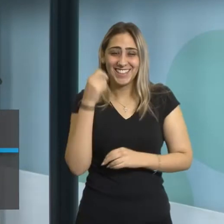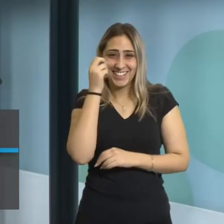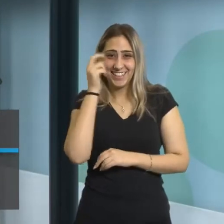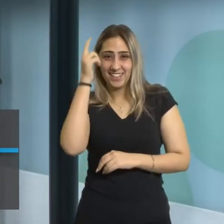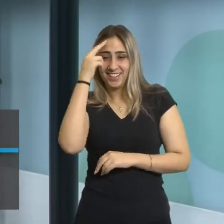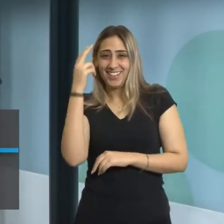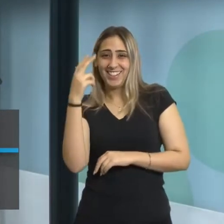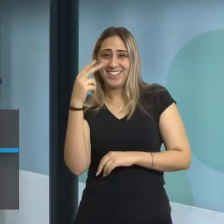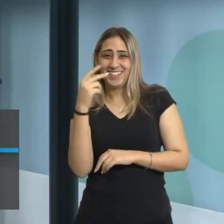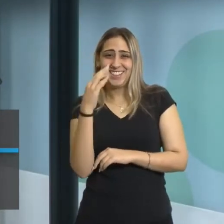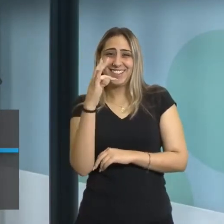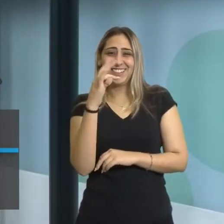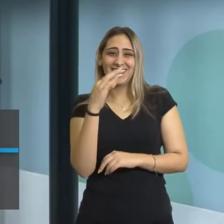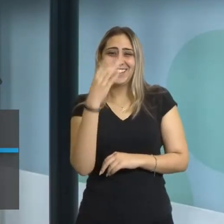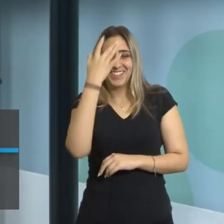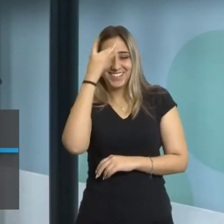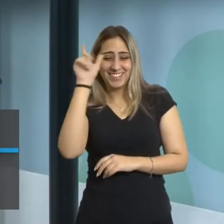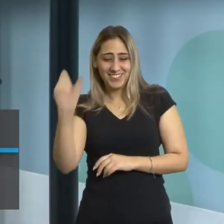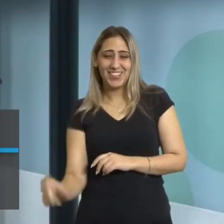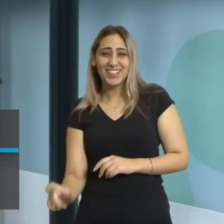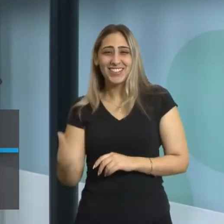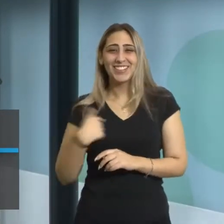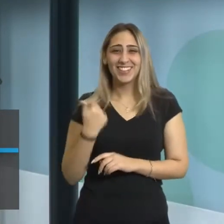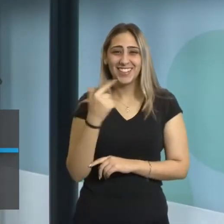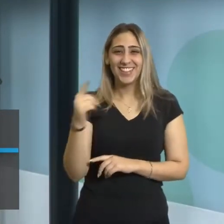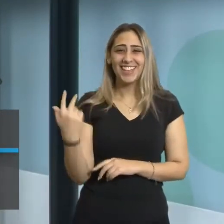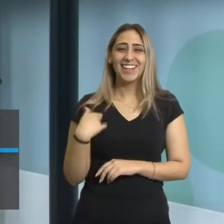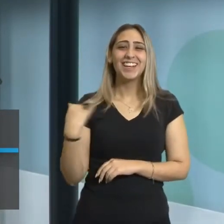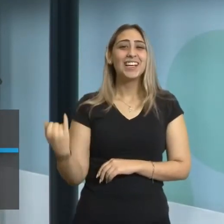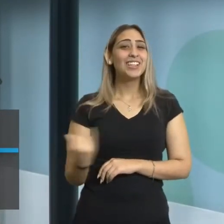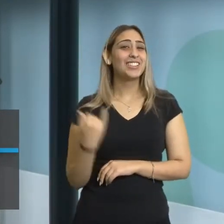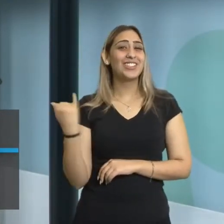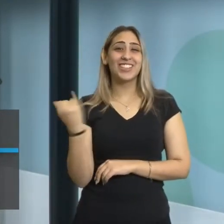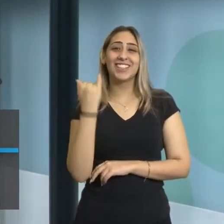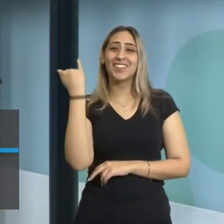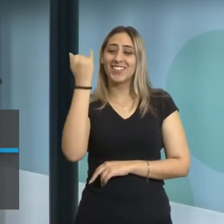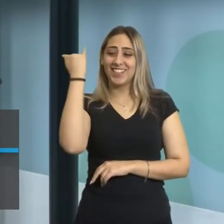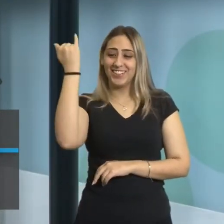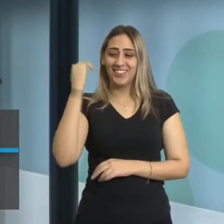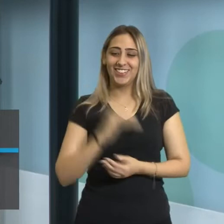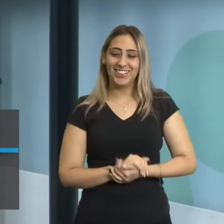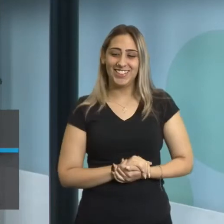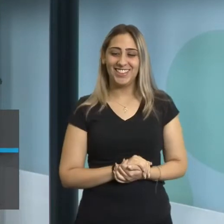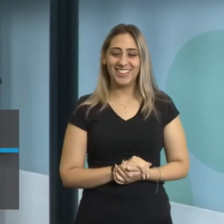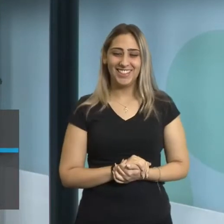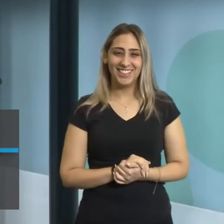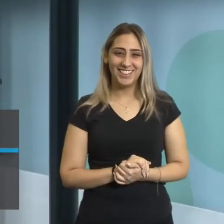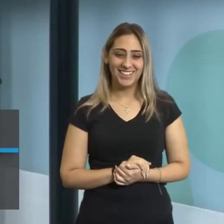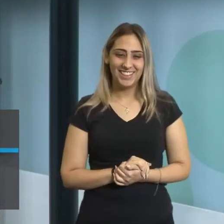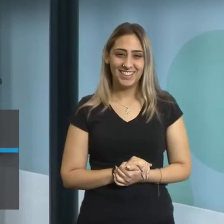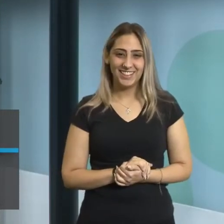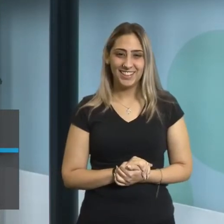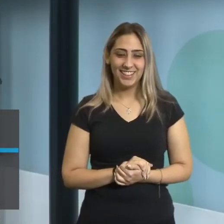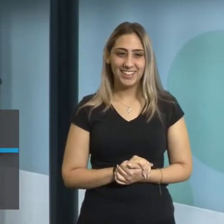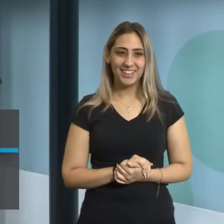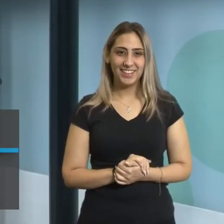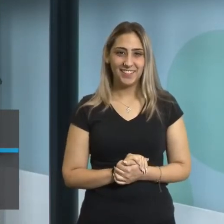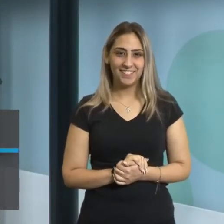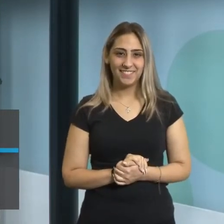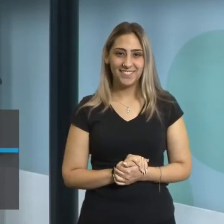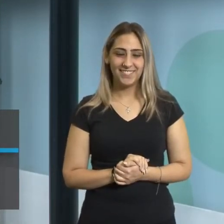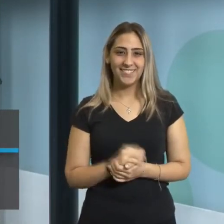de do fulano ele vai dar culto vai dar valor por uma outra determinada coisa e essa essa unidade curricular inteira de